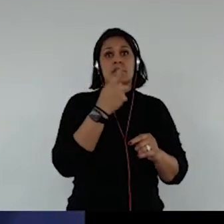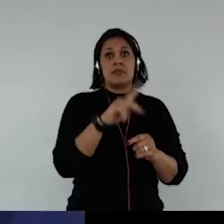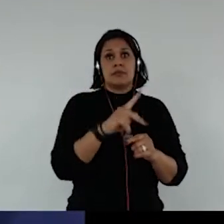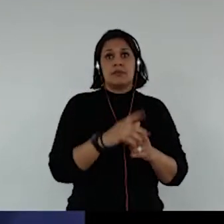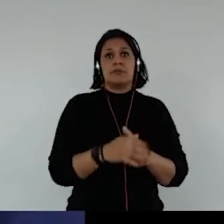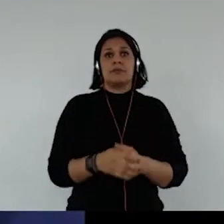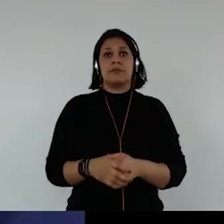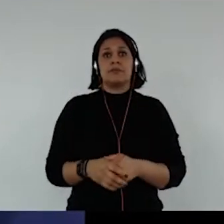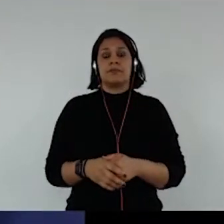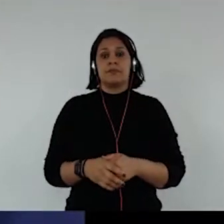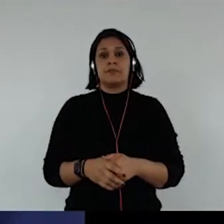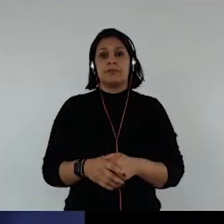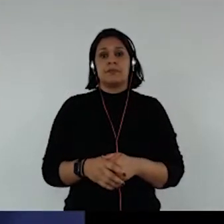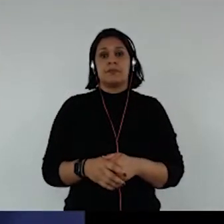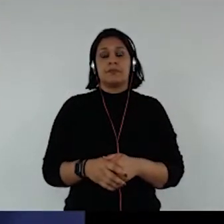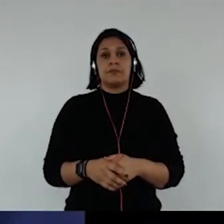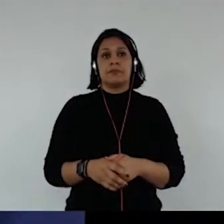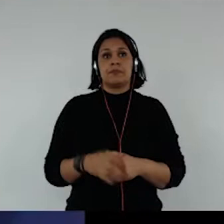parece